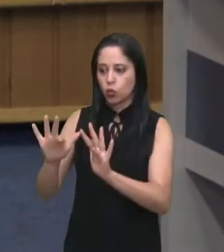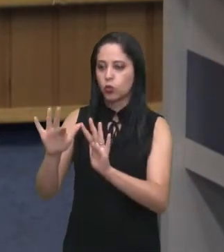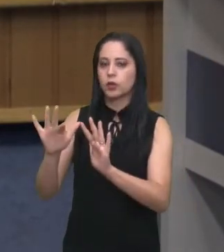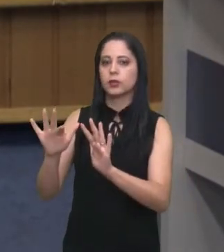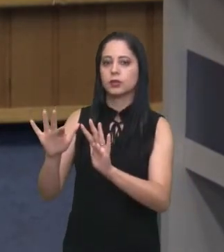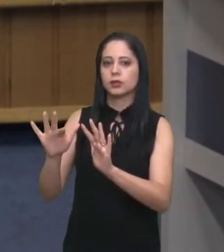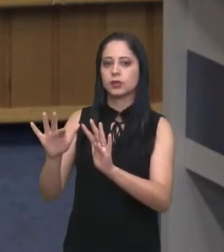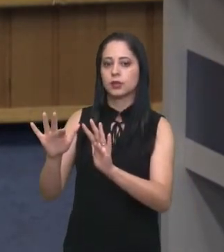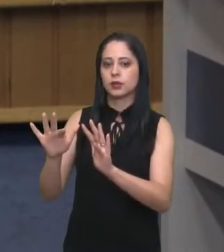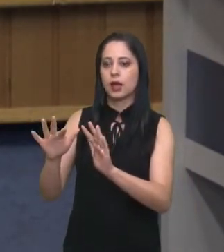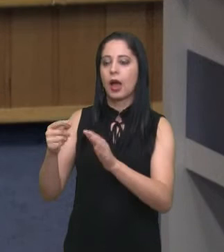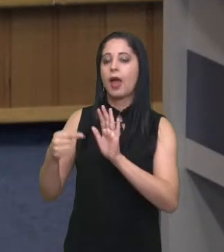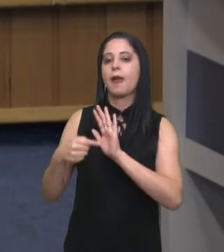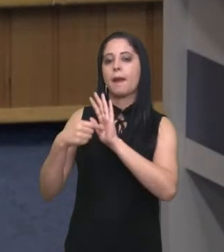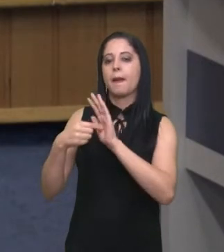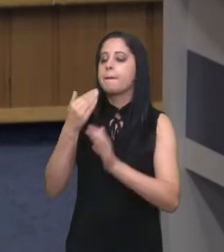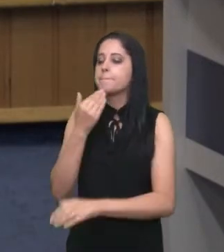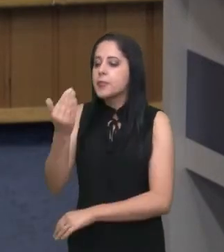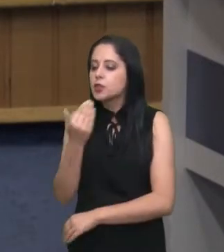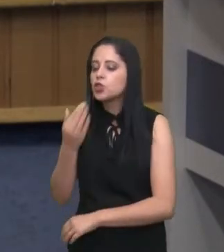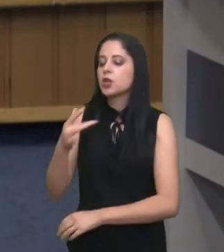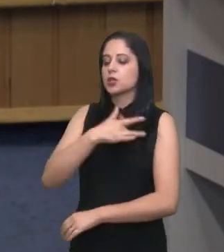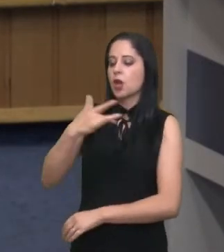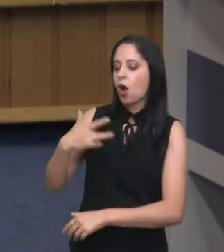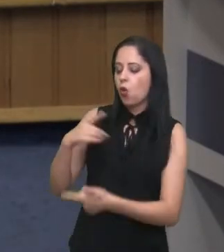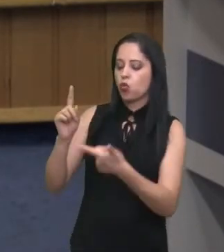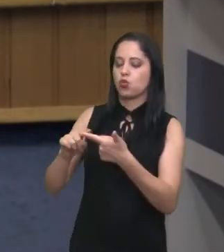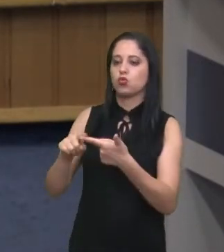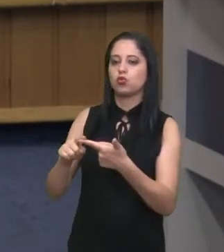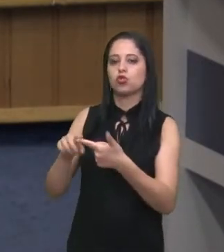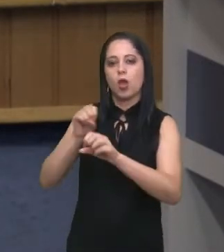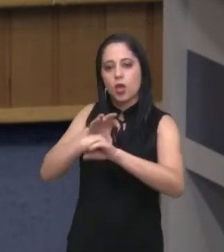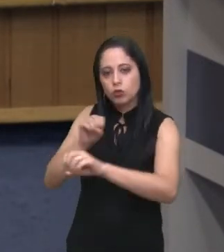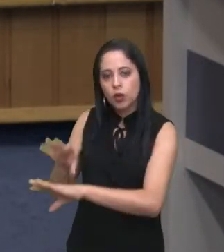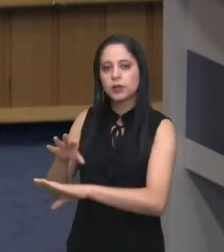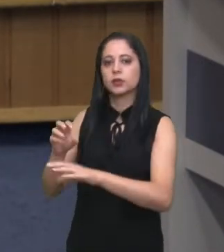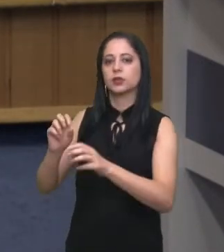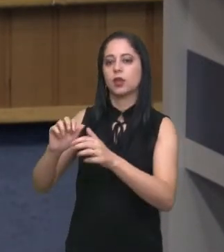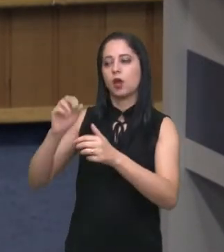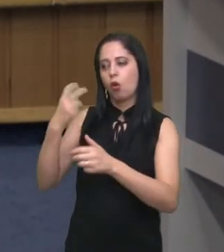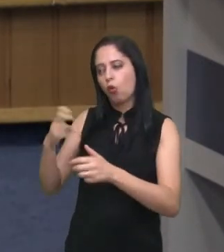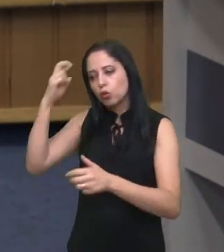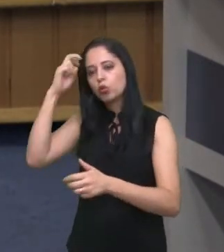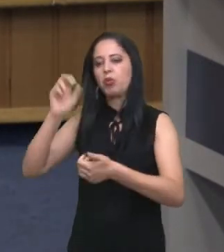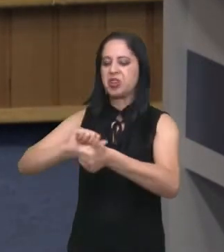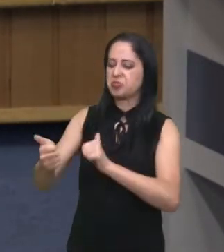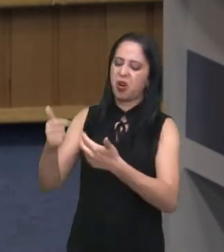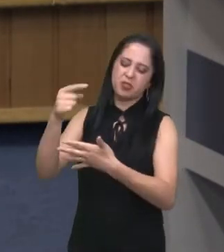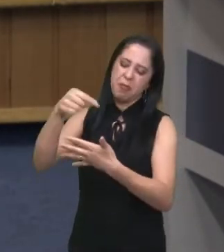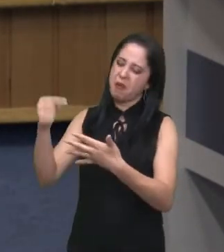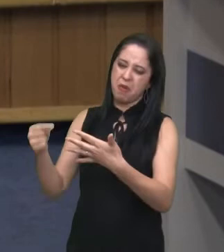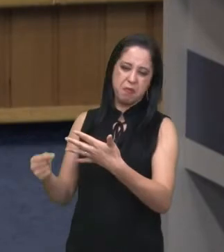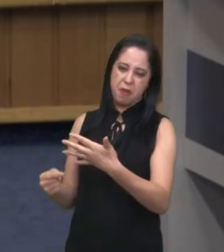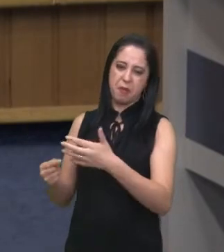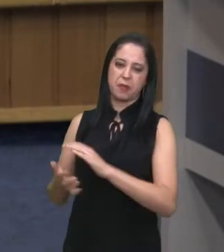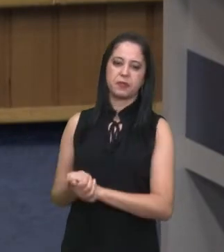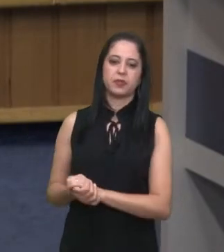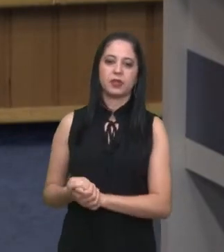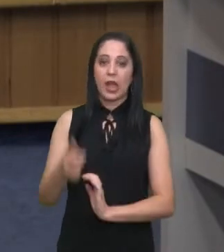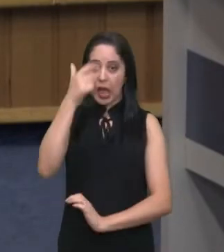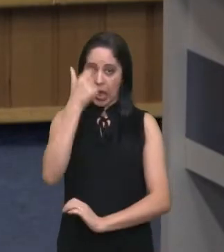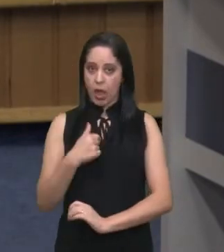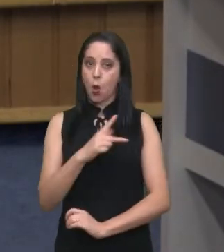de saúde, educação, infraestrutura, segurança e esporte, entre outras. Eu sou a